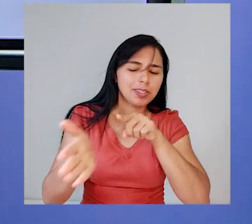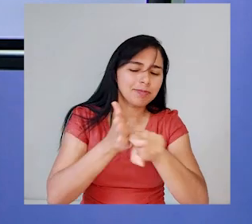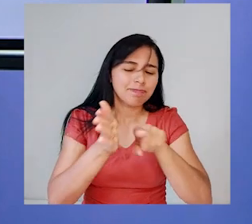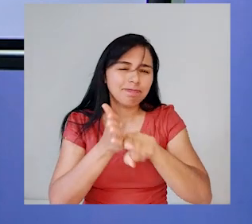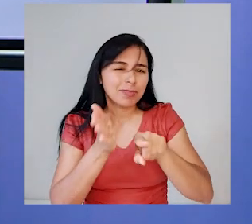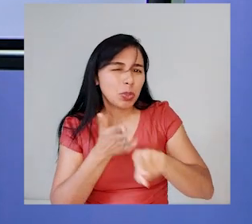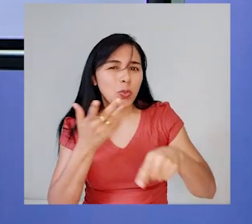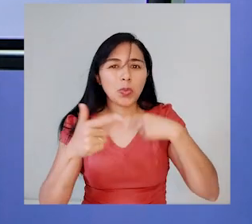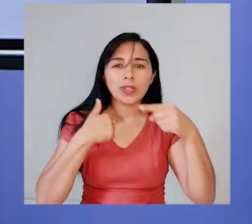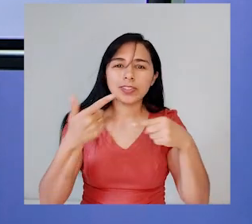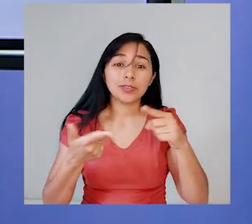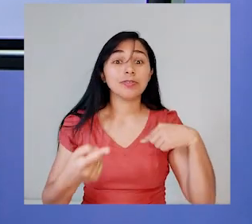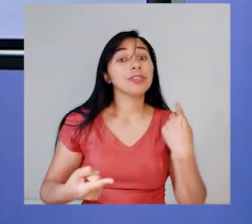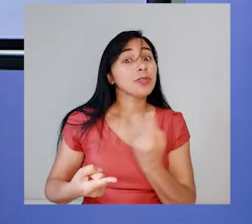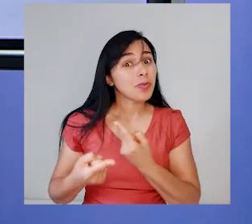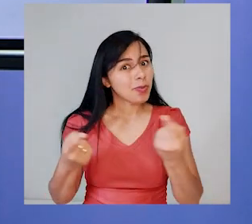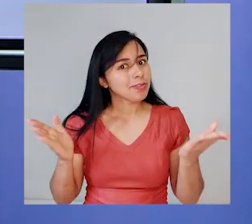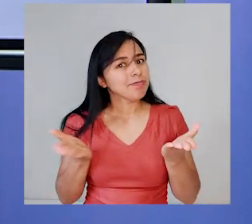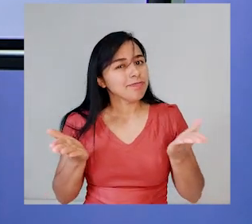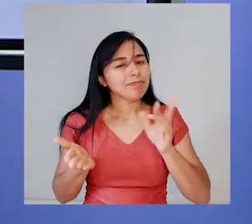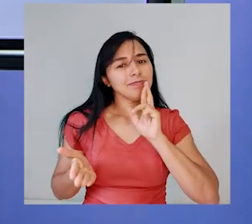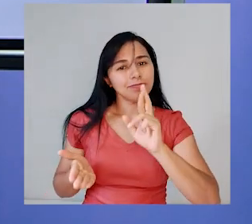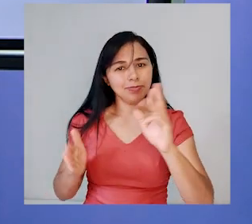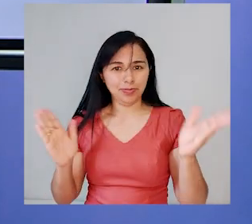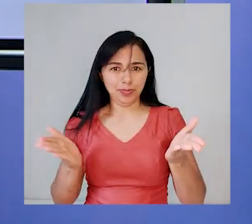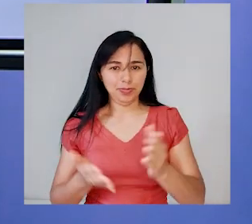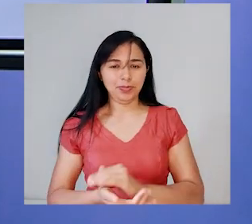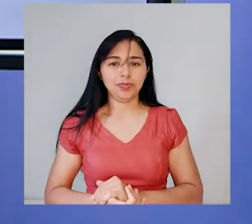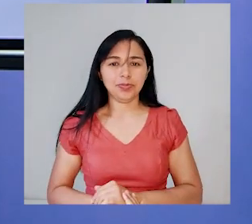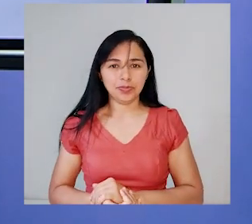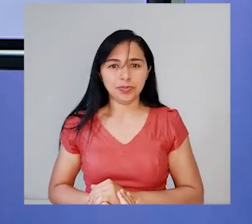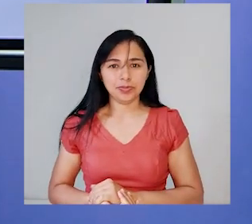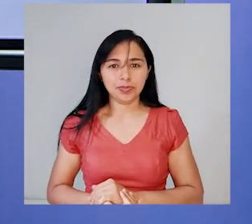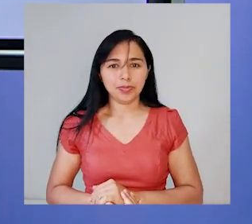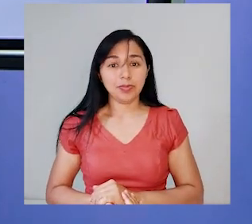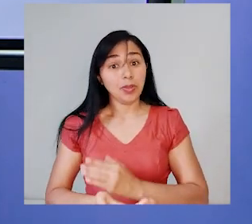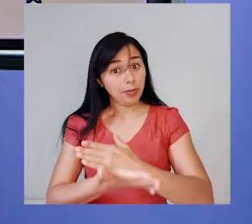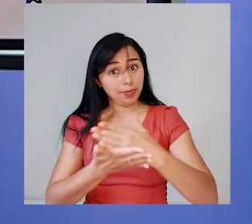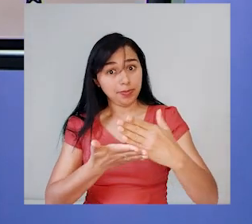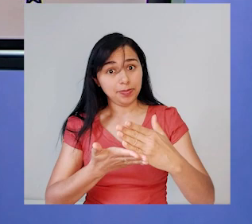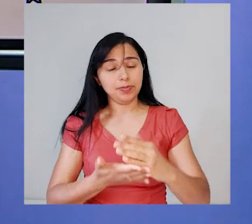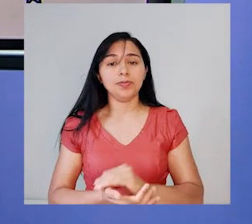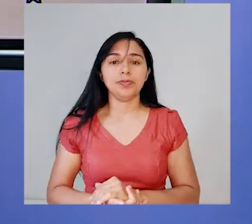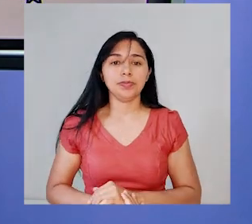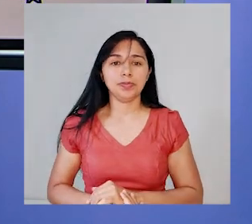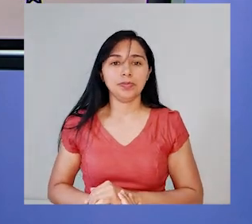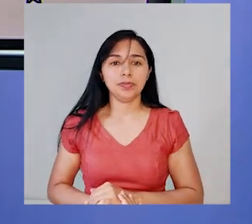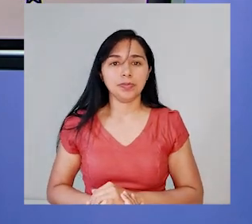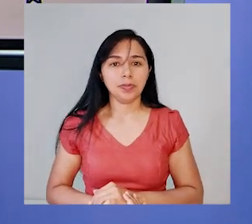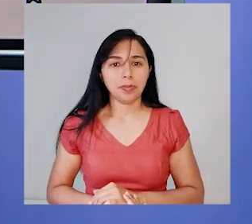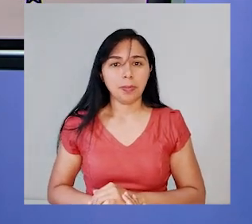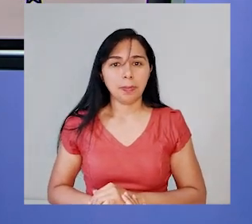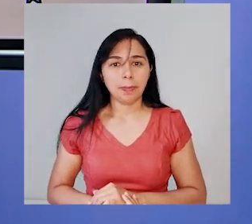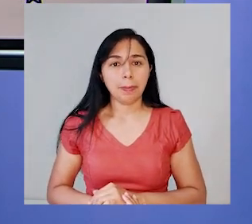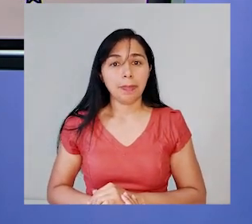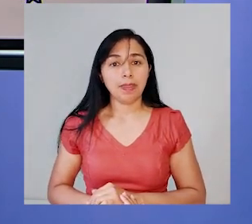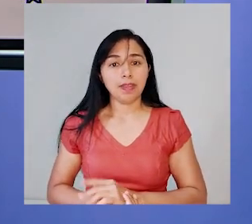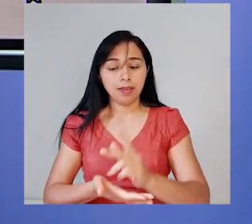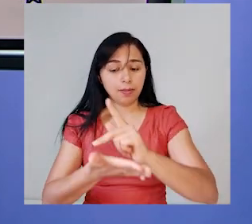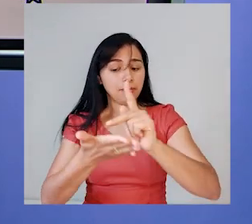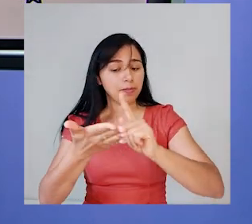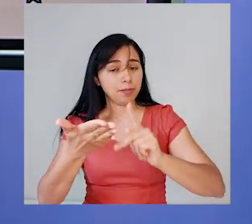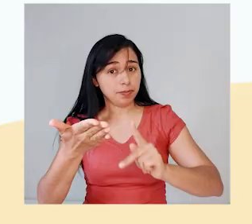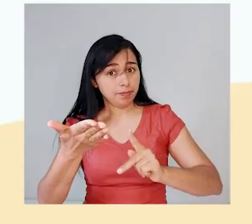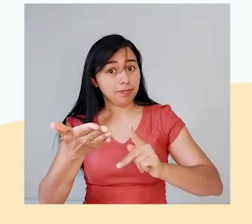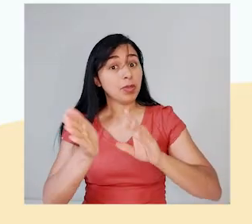vai responder cada uma delas na nossa aula de hoje. Vamos começar. O que é um poema? Um